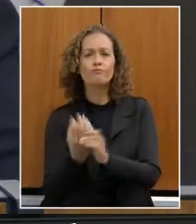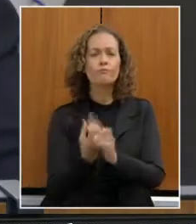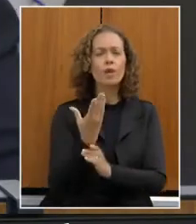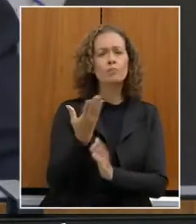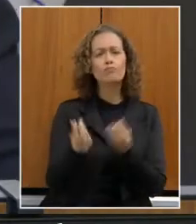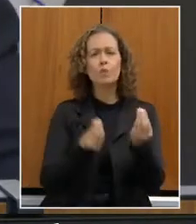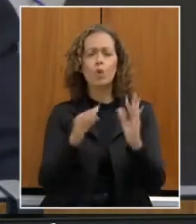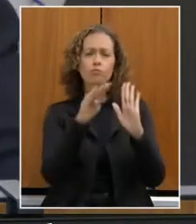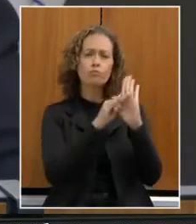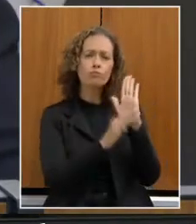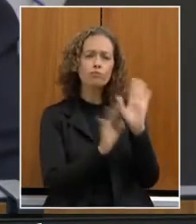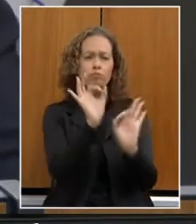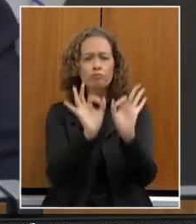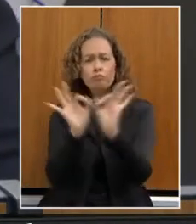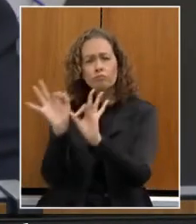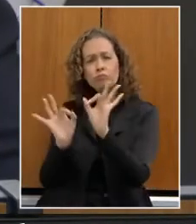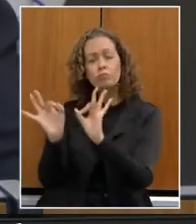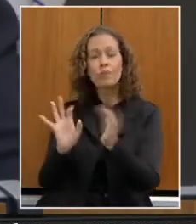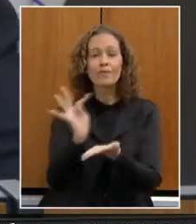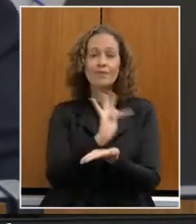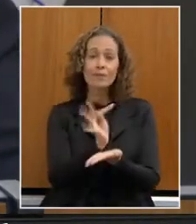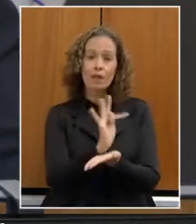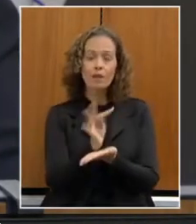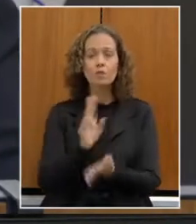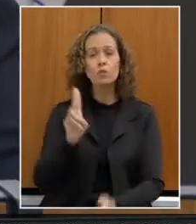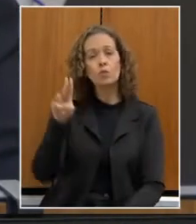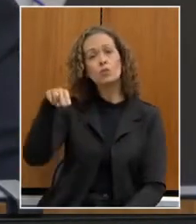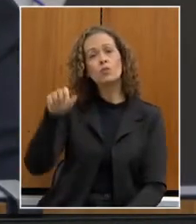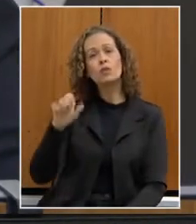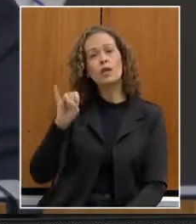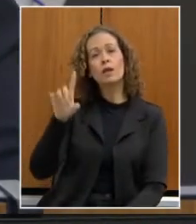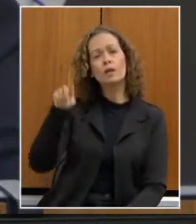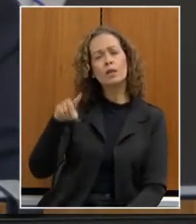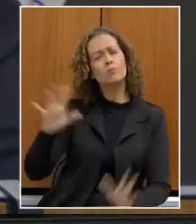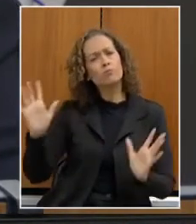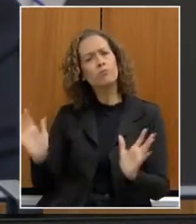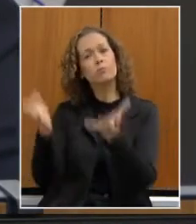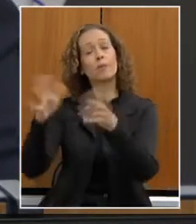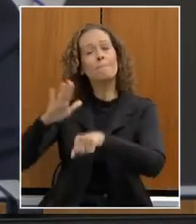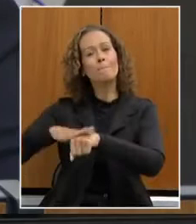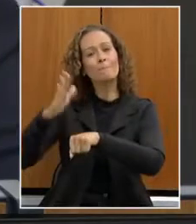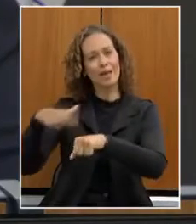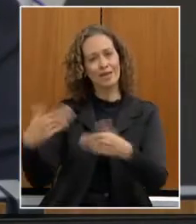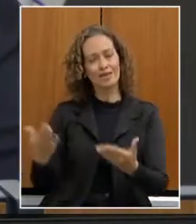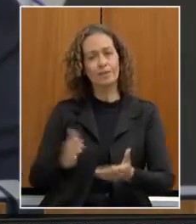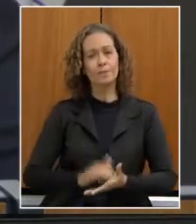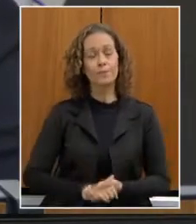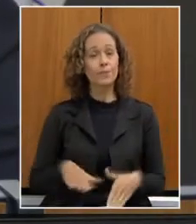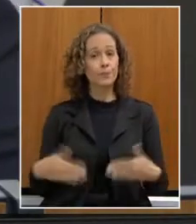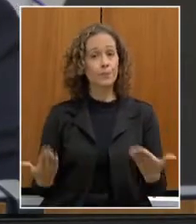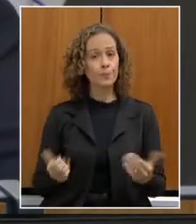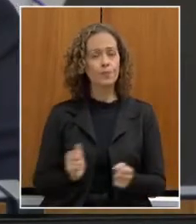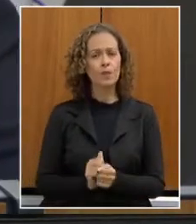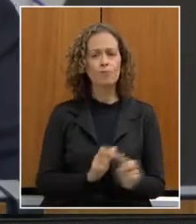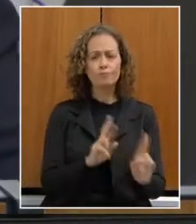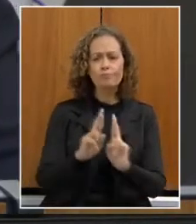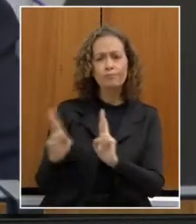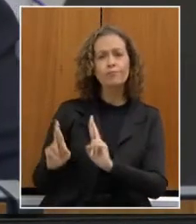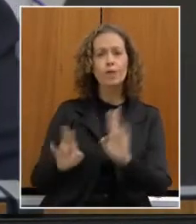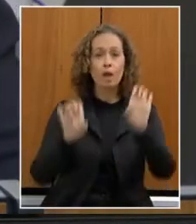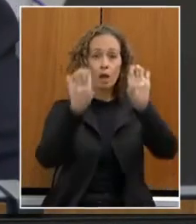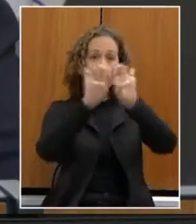e de entrega de valor, Unaí, ela receberá certamente mais incentivo do que historicamente. Em relação à estrutura física,